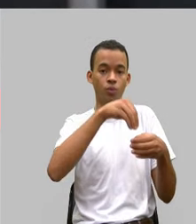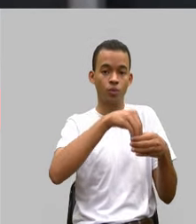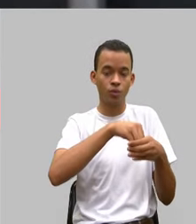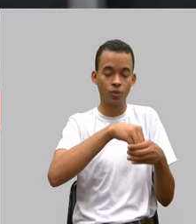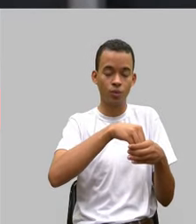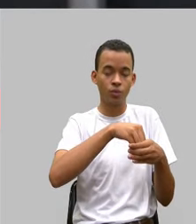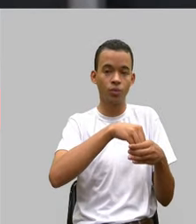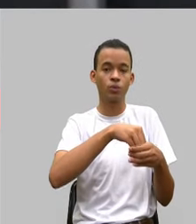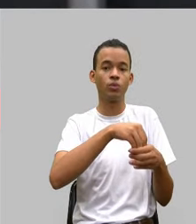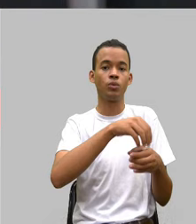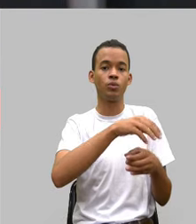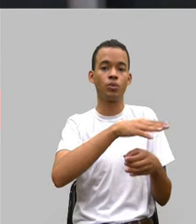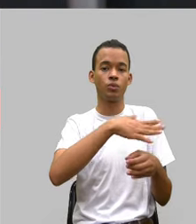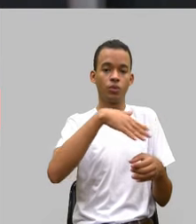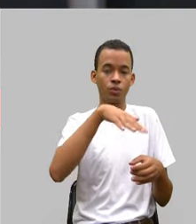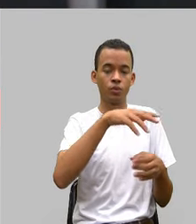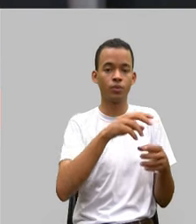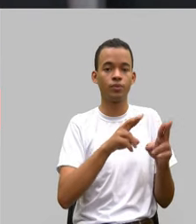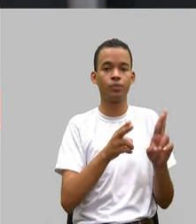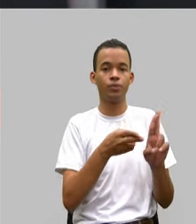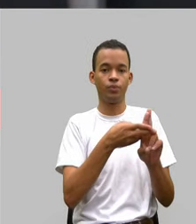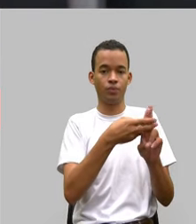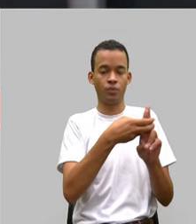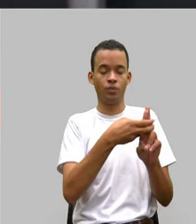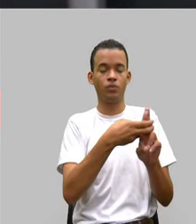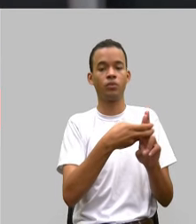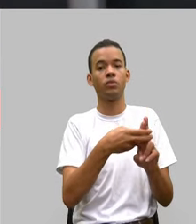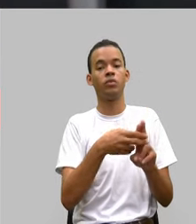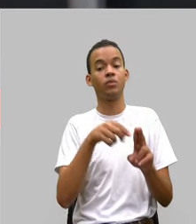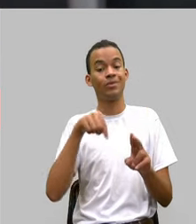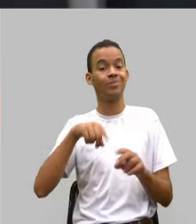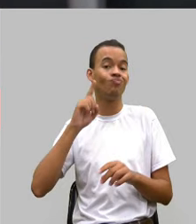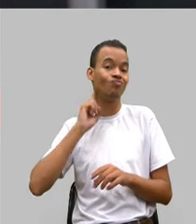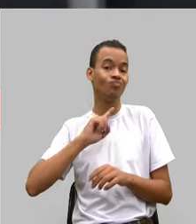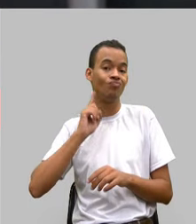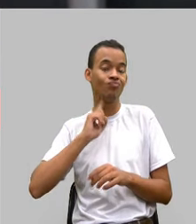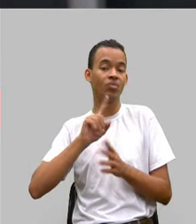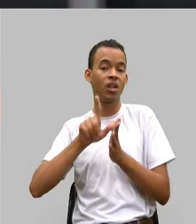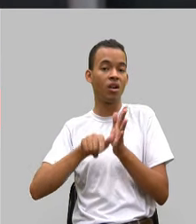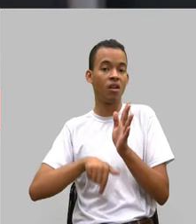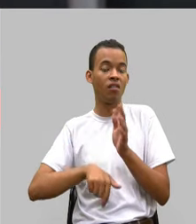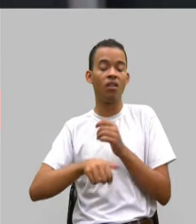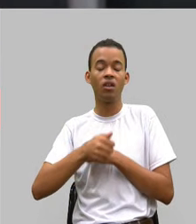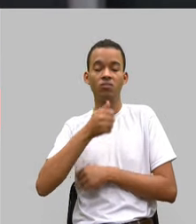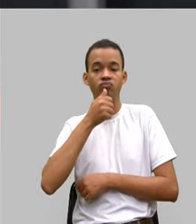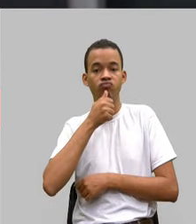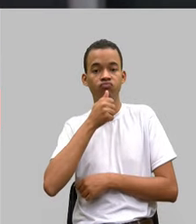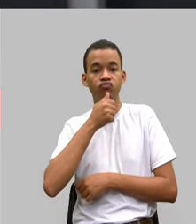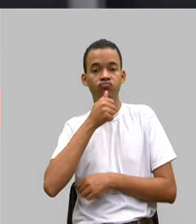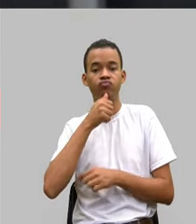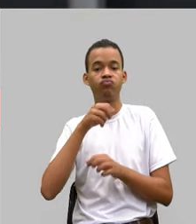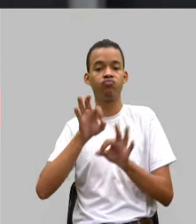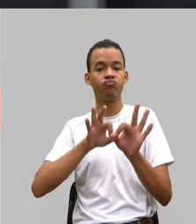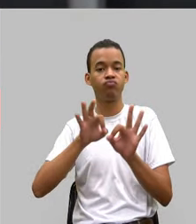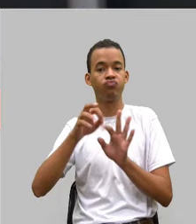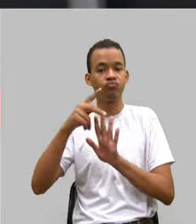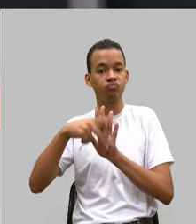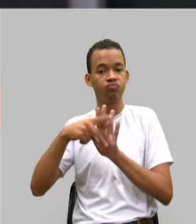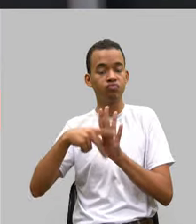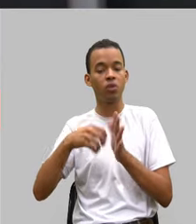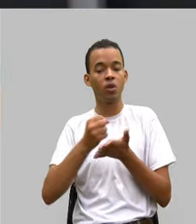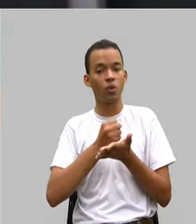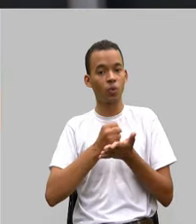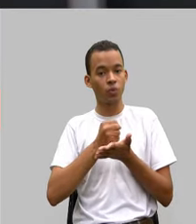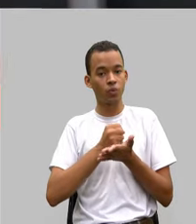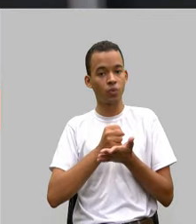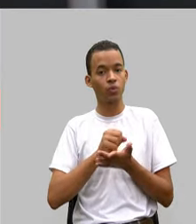tem um texto aprovado sobre a distribuição desse medicamento né porque é o medicamento porque lá atrás em 61 gente